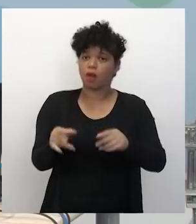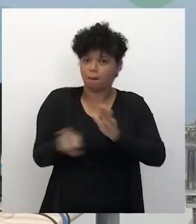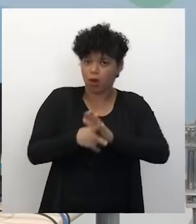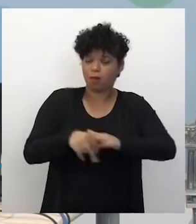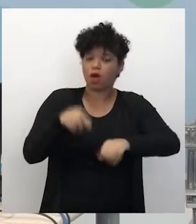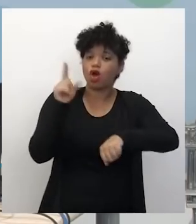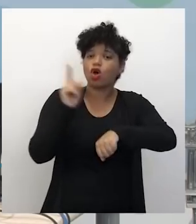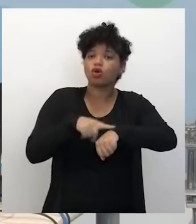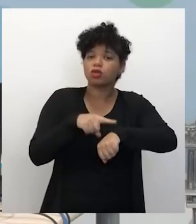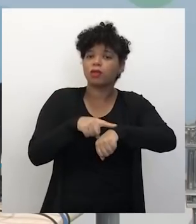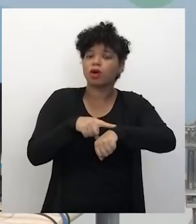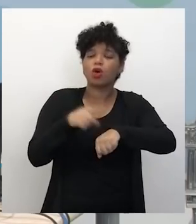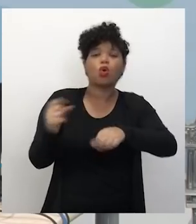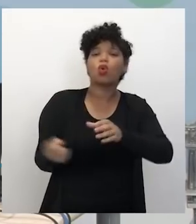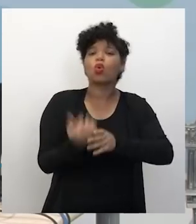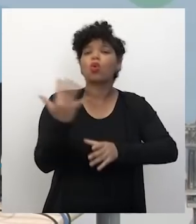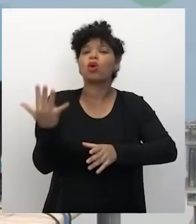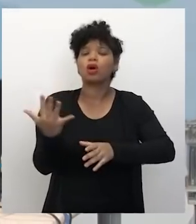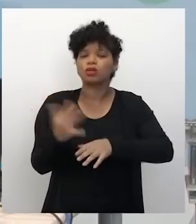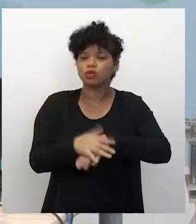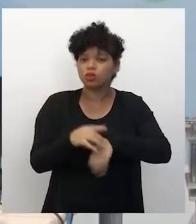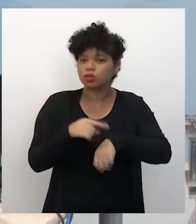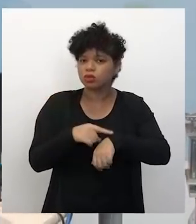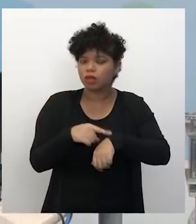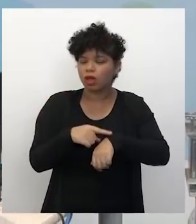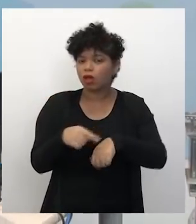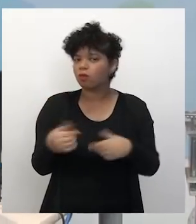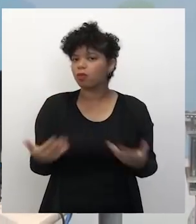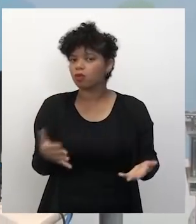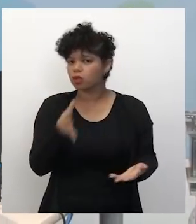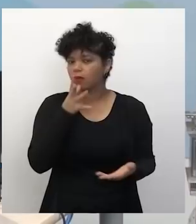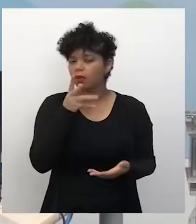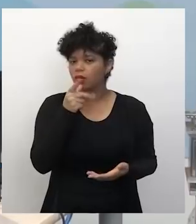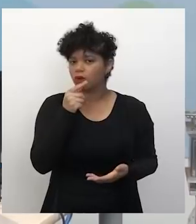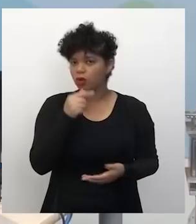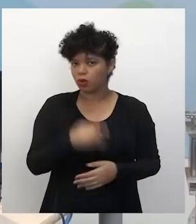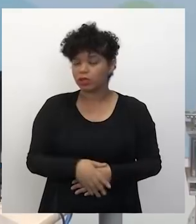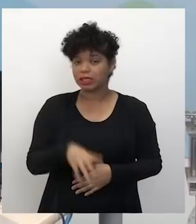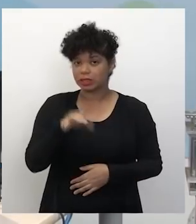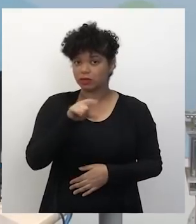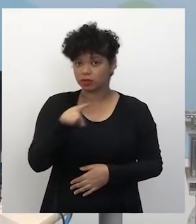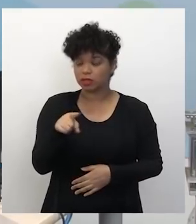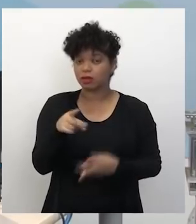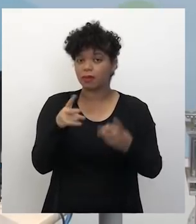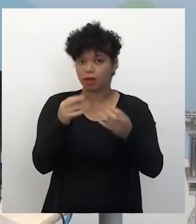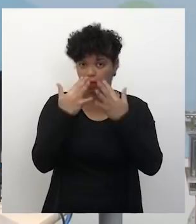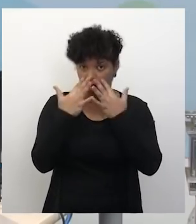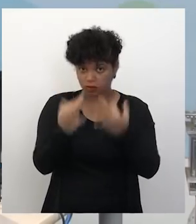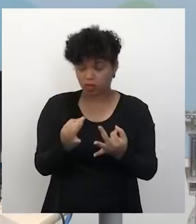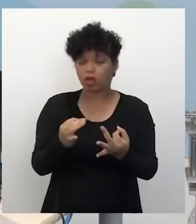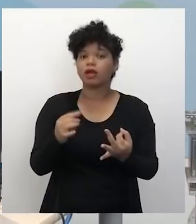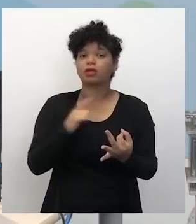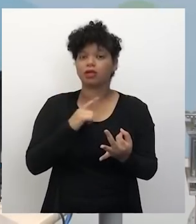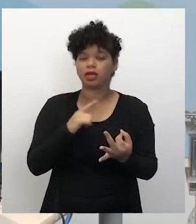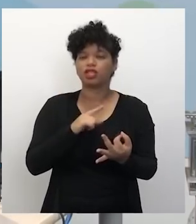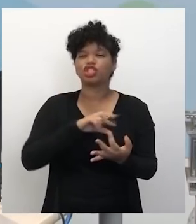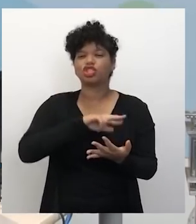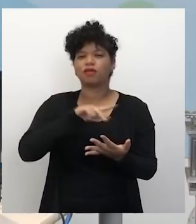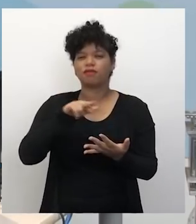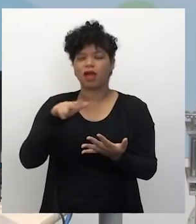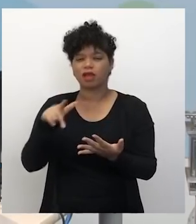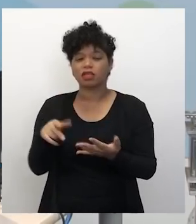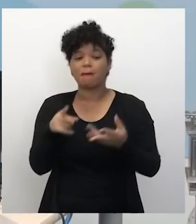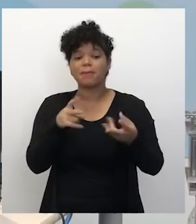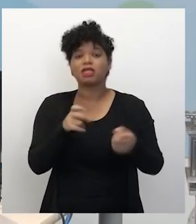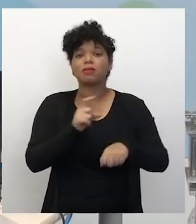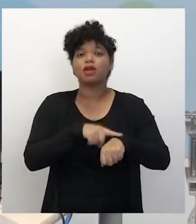da, quando ela aconteceu, quanto tempo durou aquilo. Então, se vocês prestarem atenção, nós teremos aí vários marcadores de tempo,